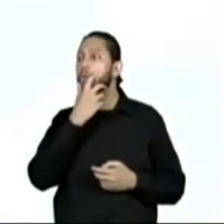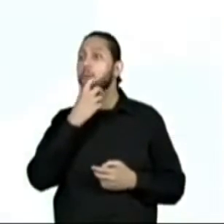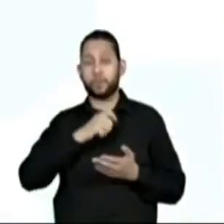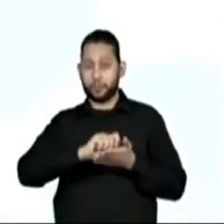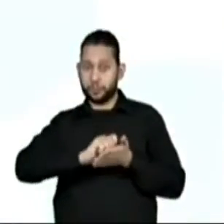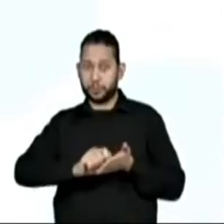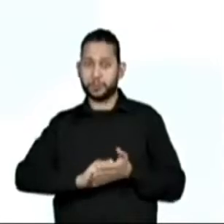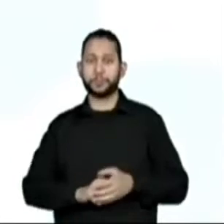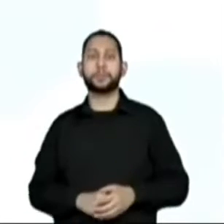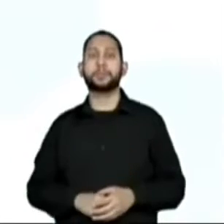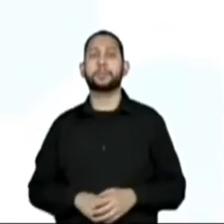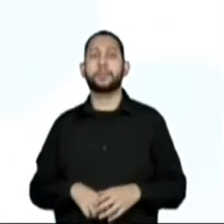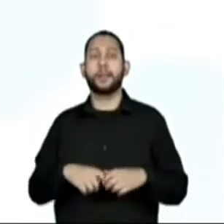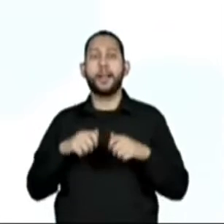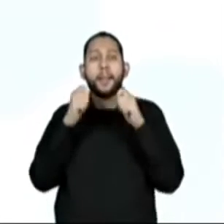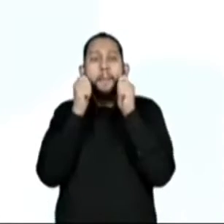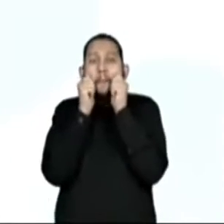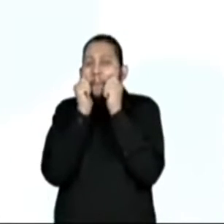anotando.